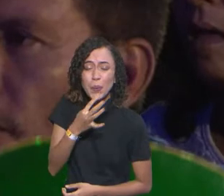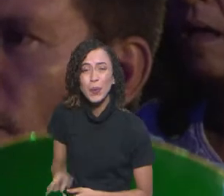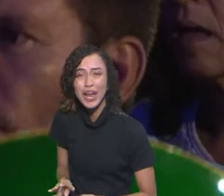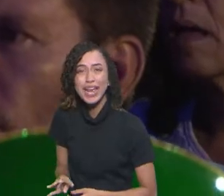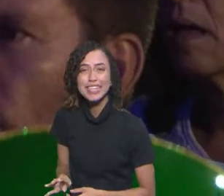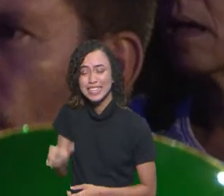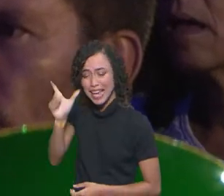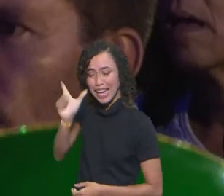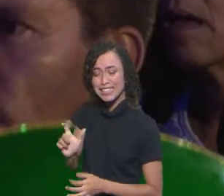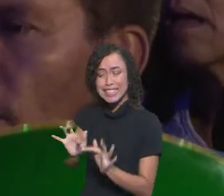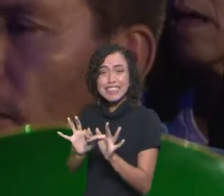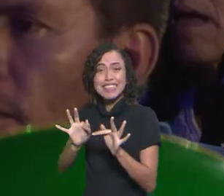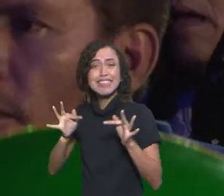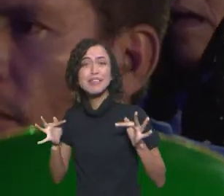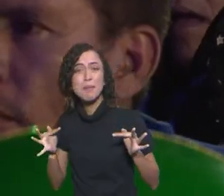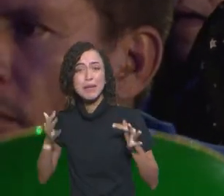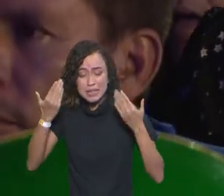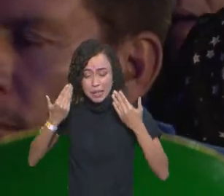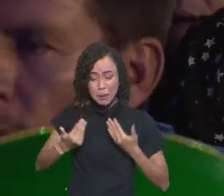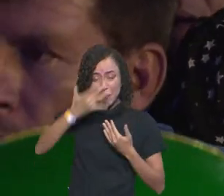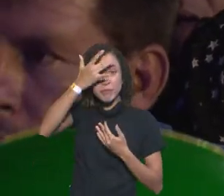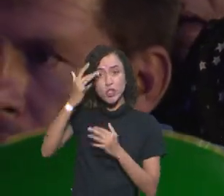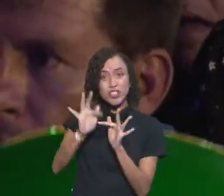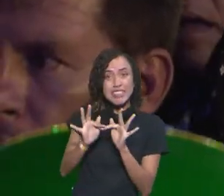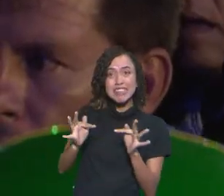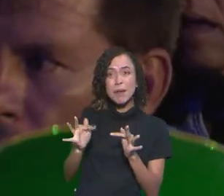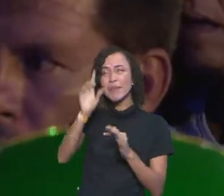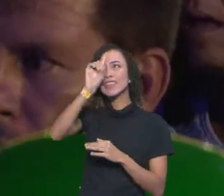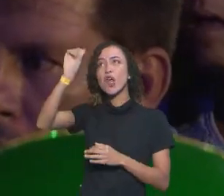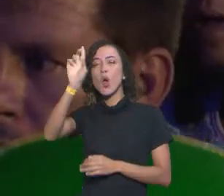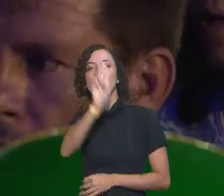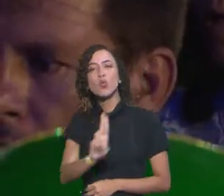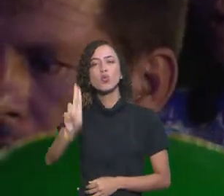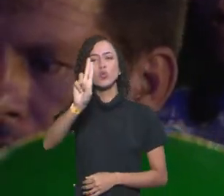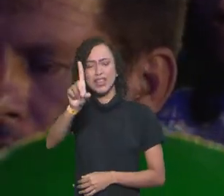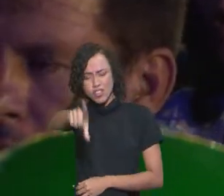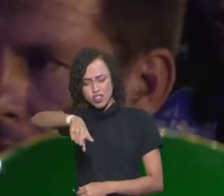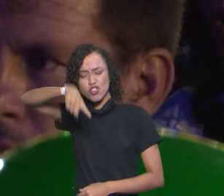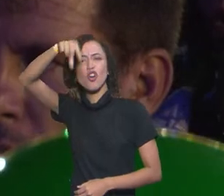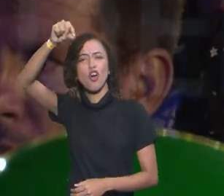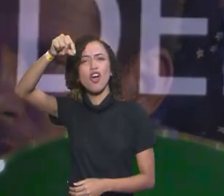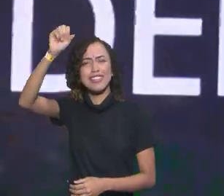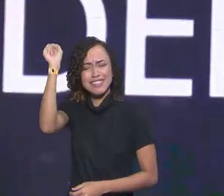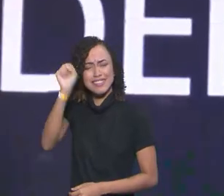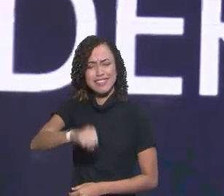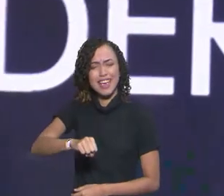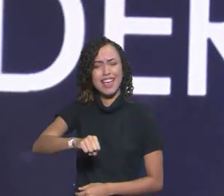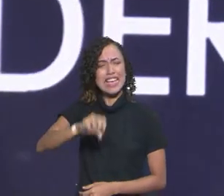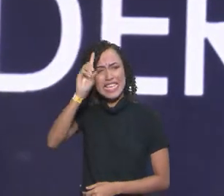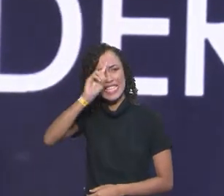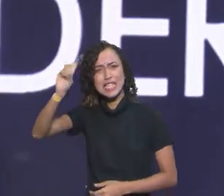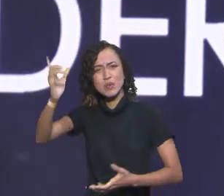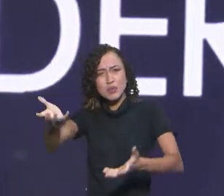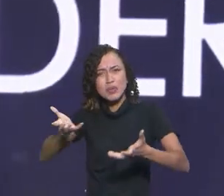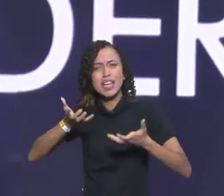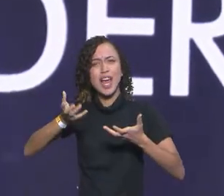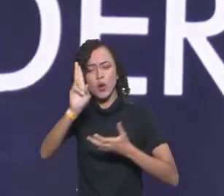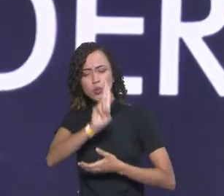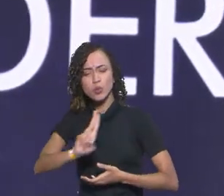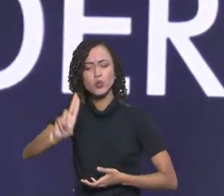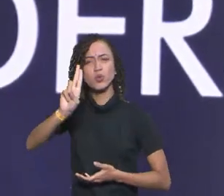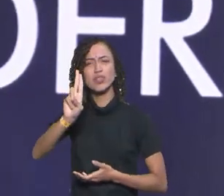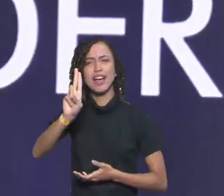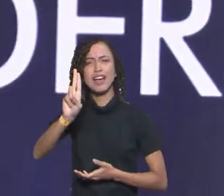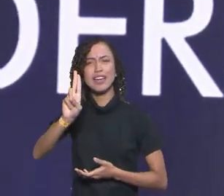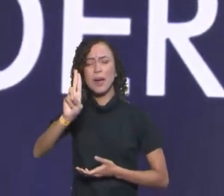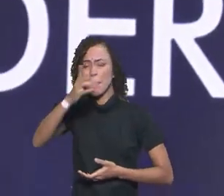ele usa um a viúva que não tem nome mas o acertou Se ele quiser ele usa José de Arimatéia Se ele quiser ele